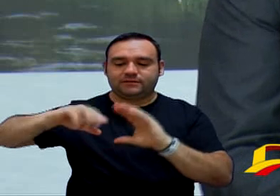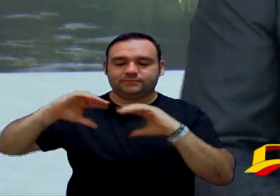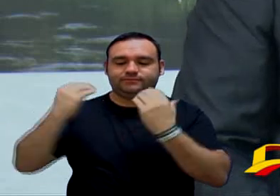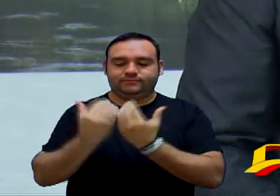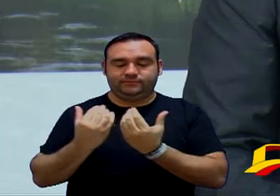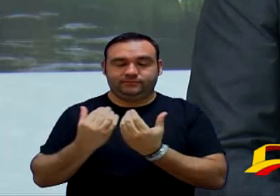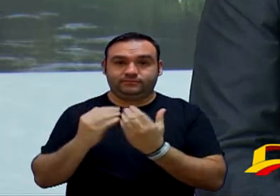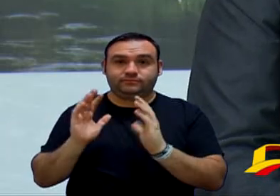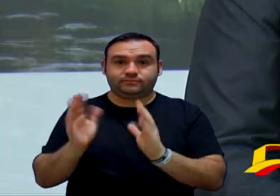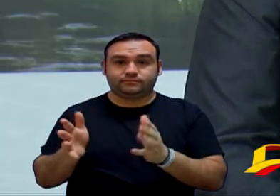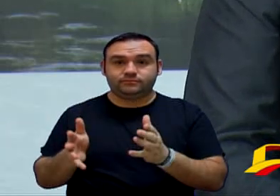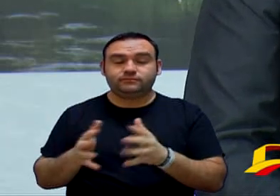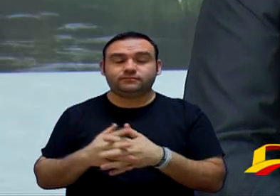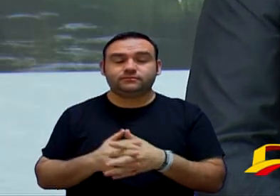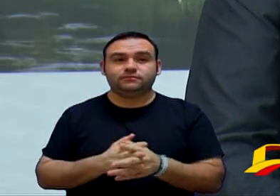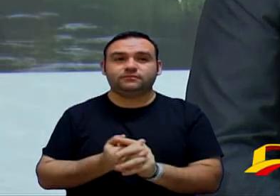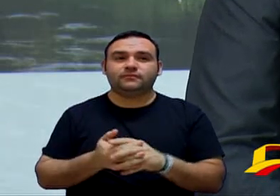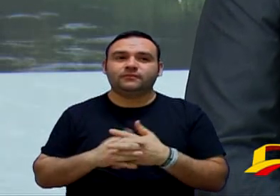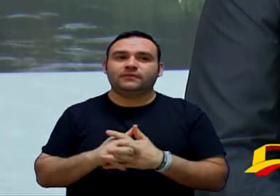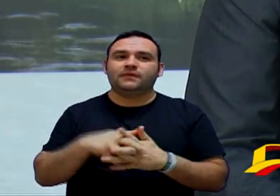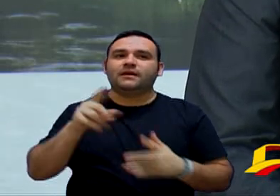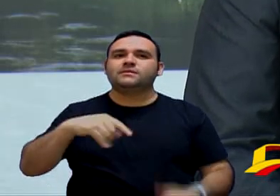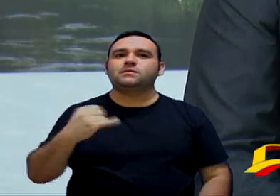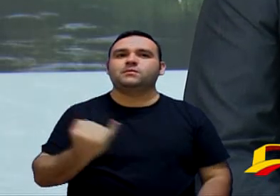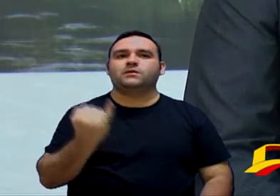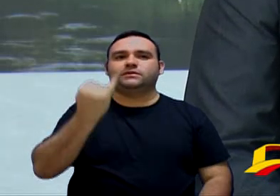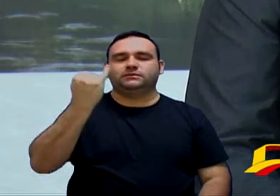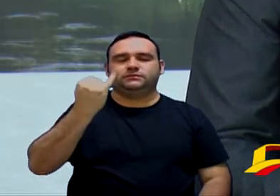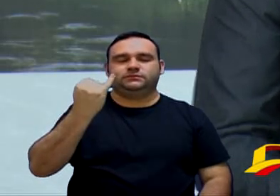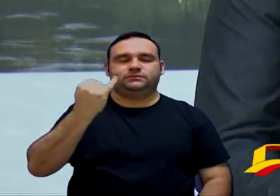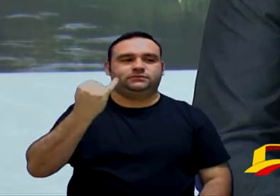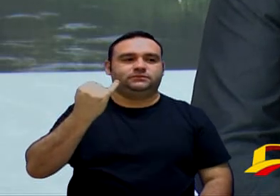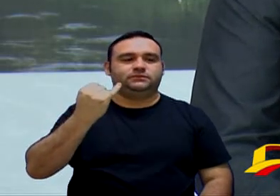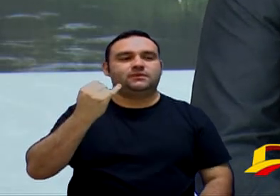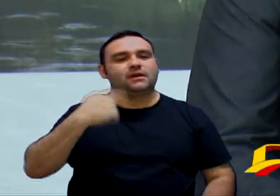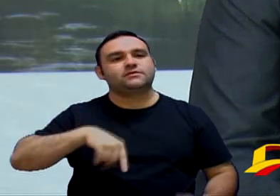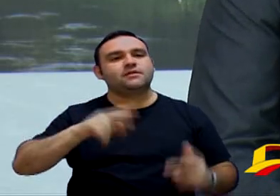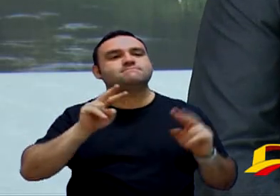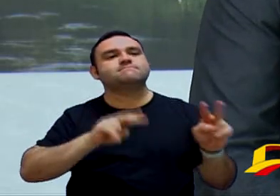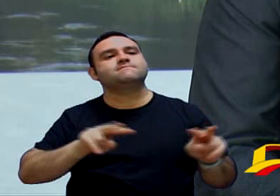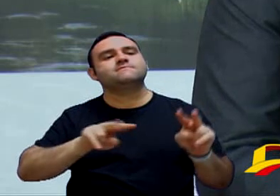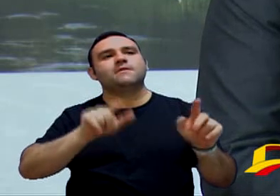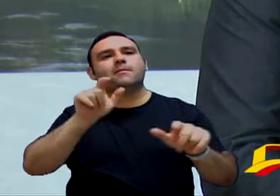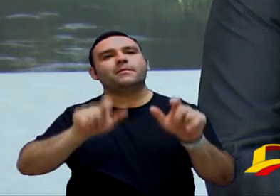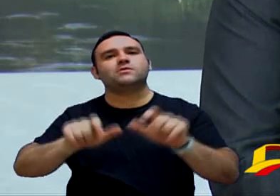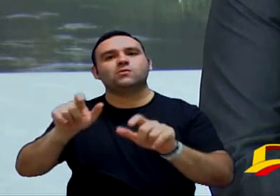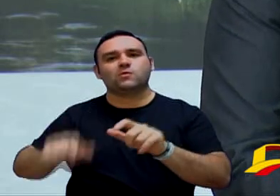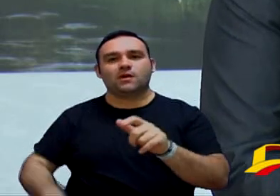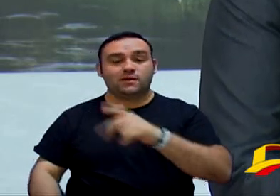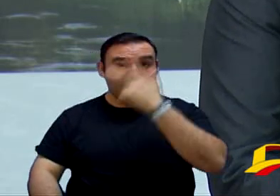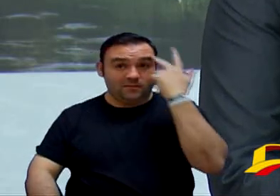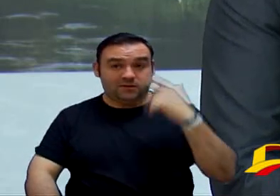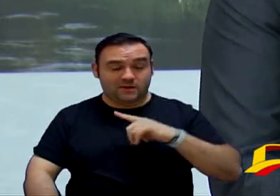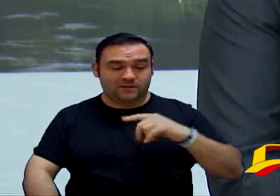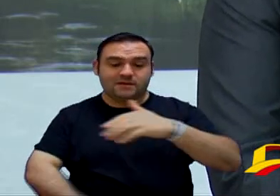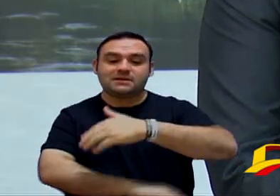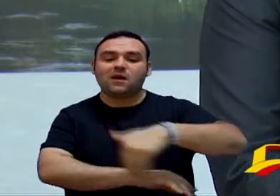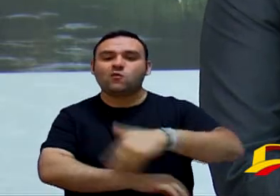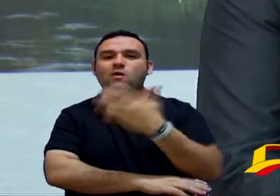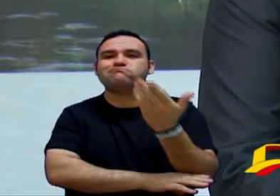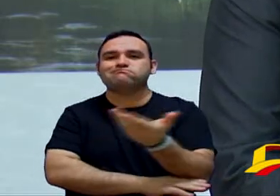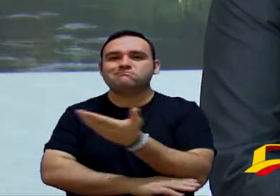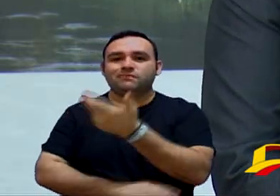nosso legislativo Sorocabano a importância que é olhar para essas pessoas as pessoas em situação de rua